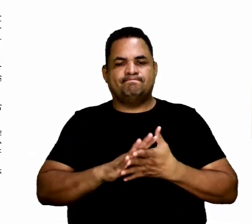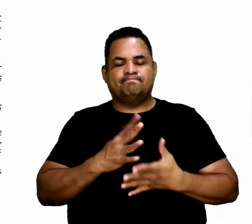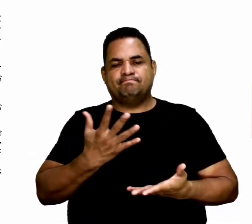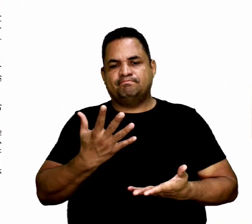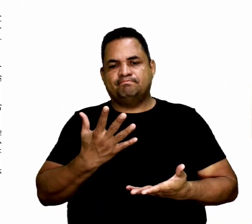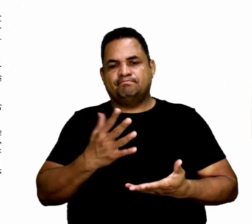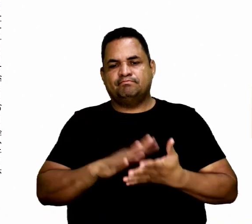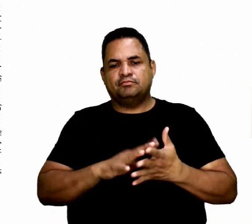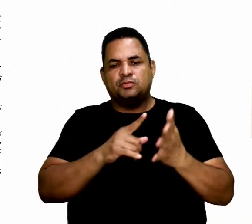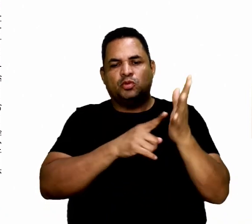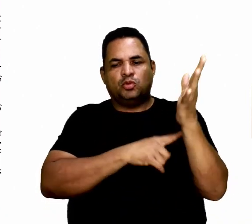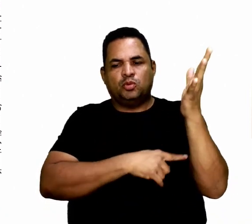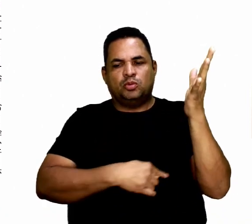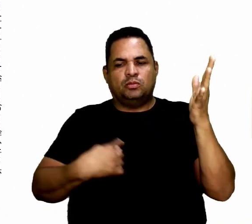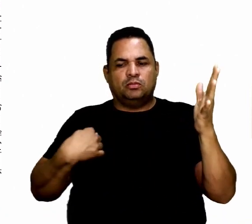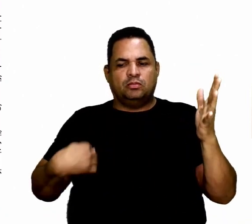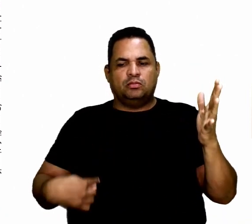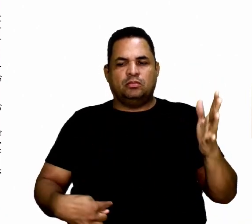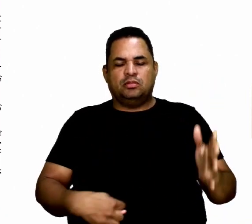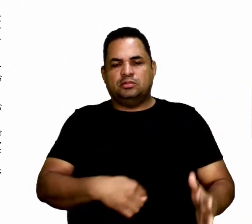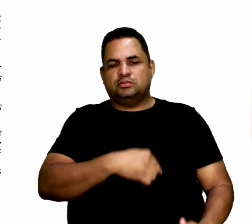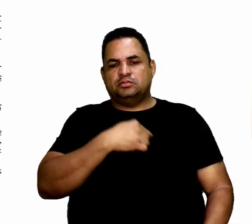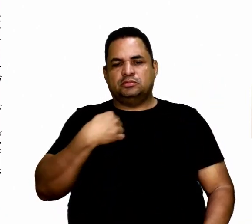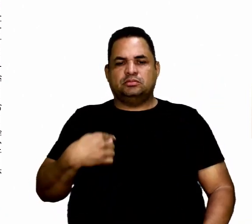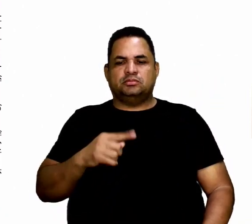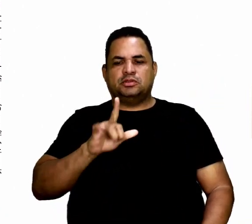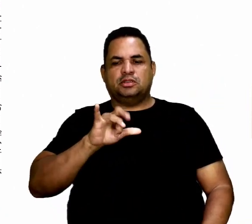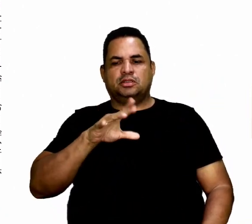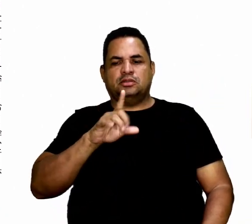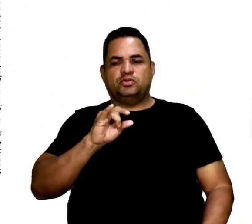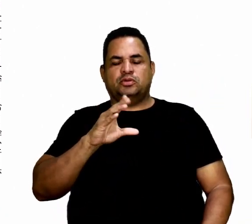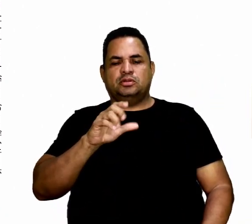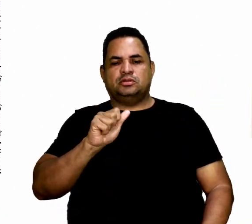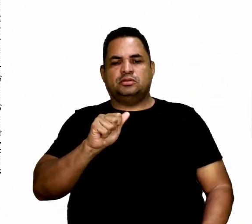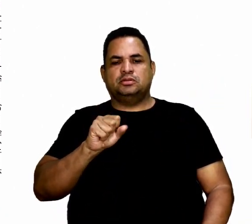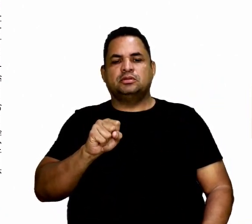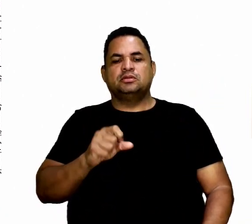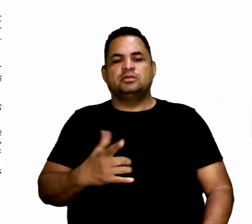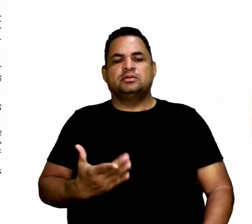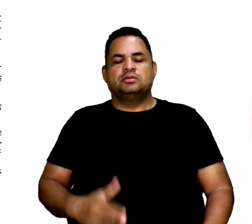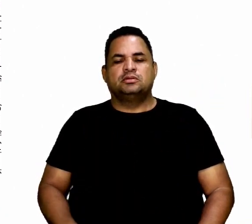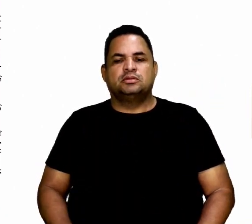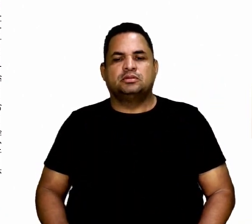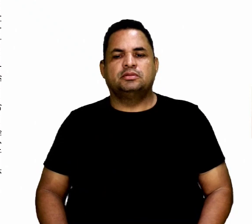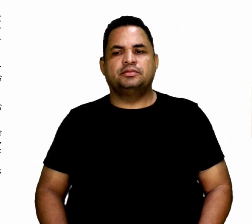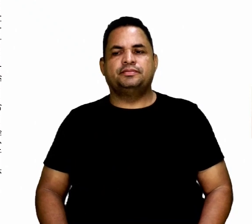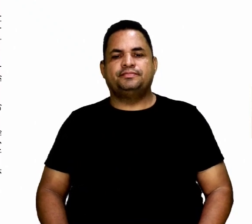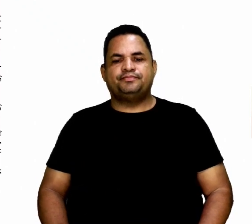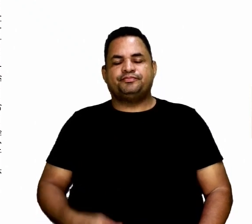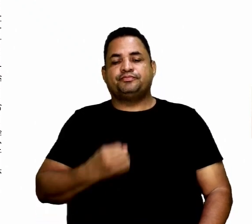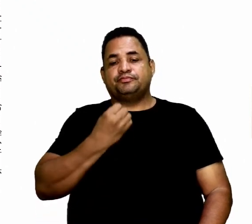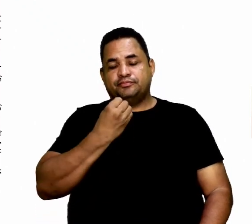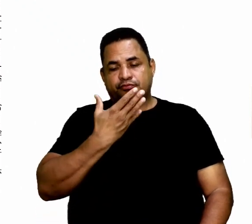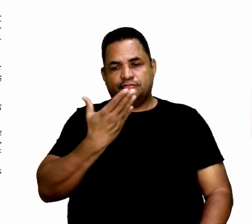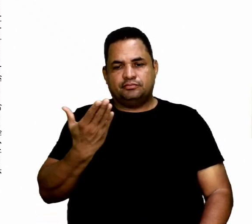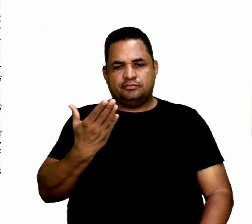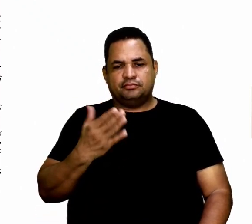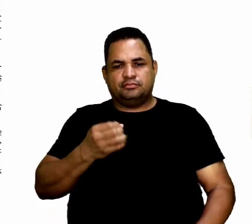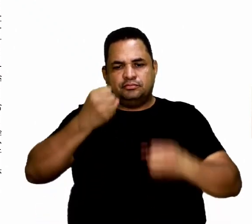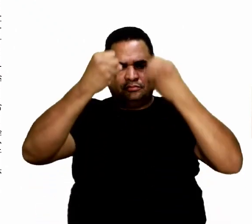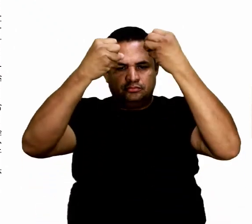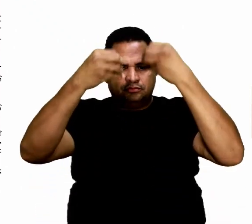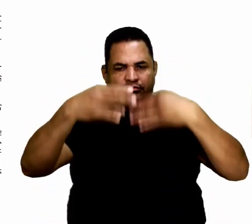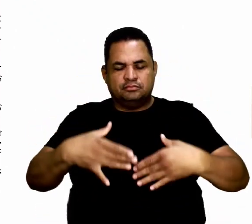os vasos com as glândulas, né? Os gânglios também que a gente chama. É bom a gente frisar isso também,